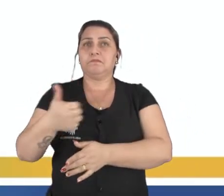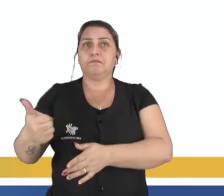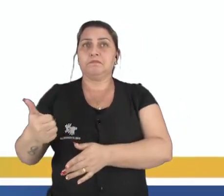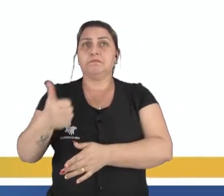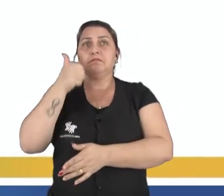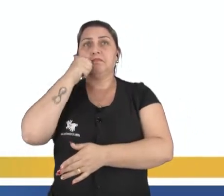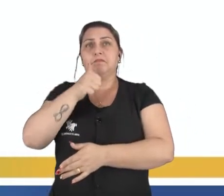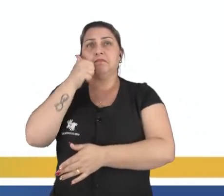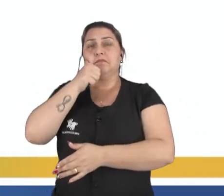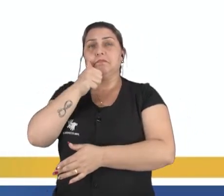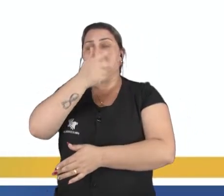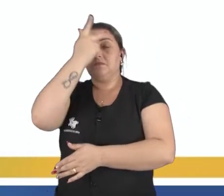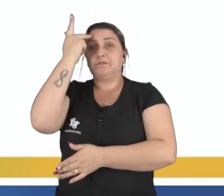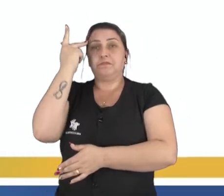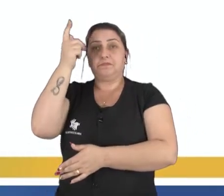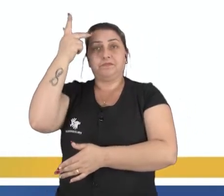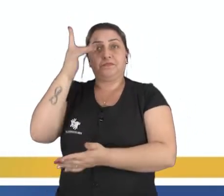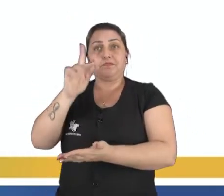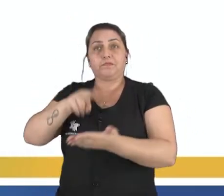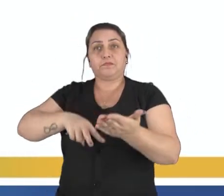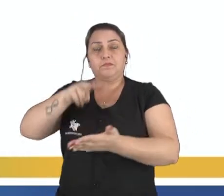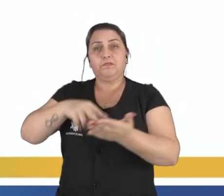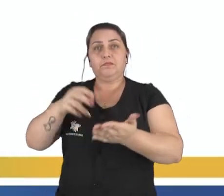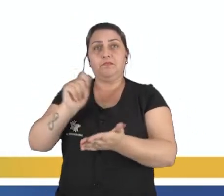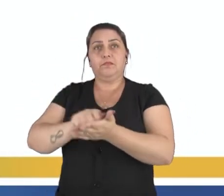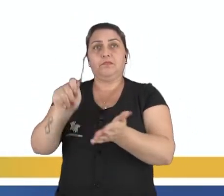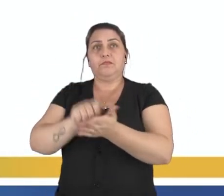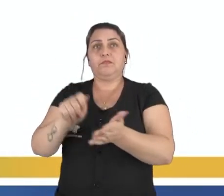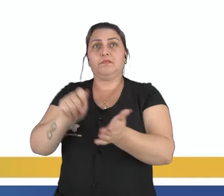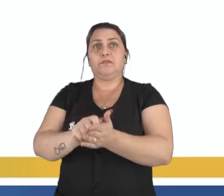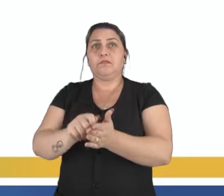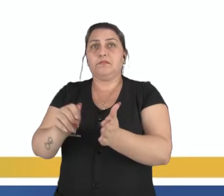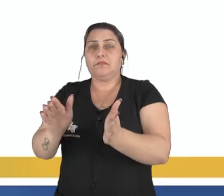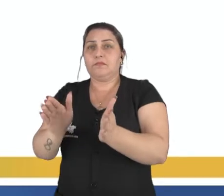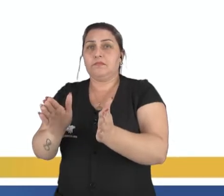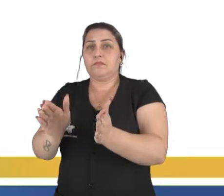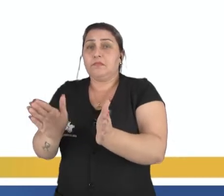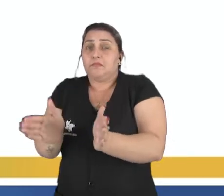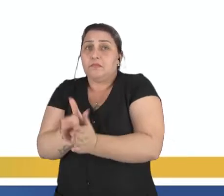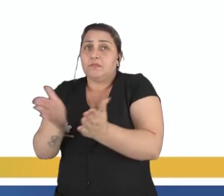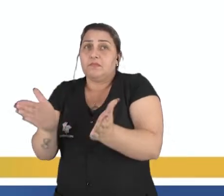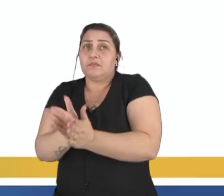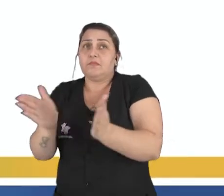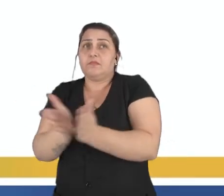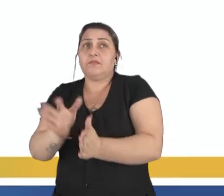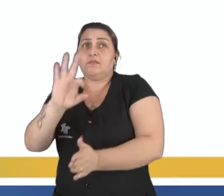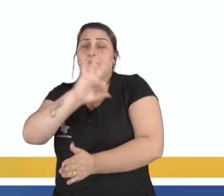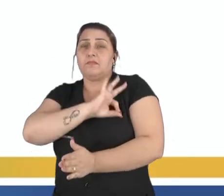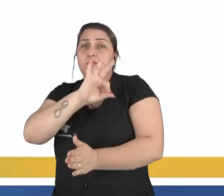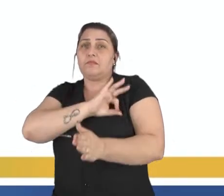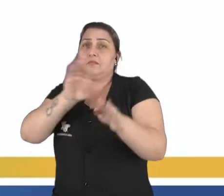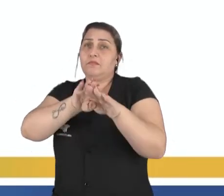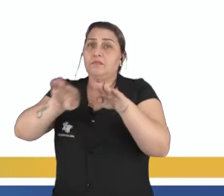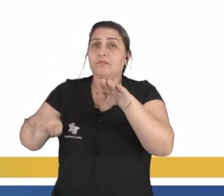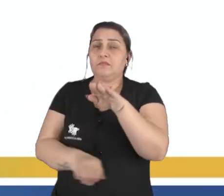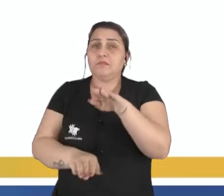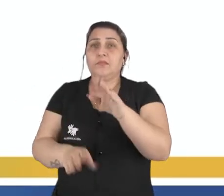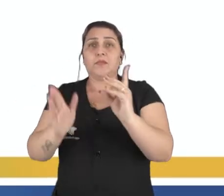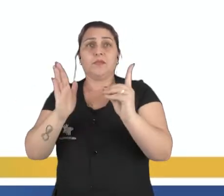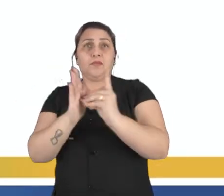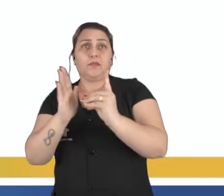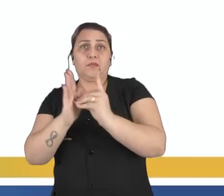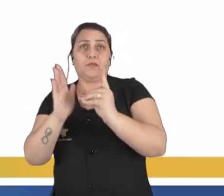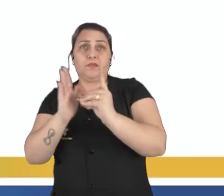anos, mulheres, analfabetos, mendigos, né, soldados rasos, que eram de baixas patentes, indígenas